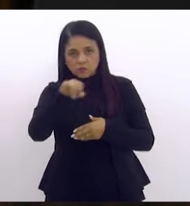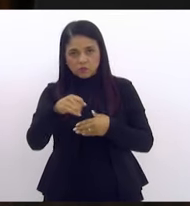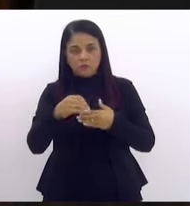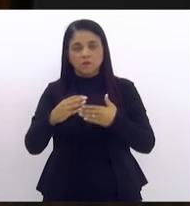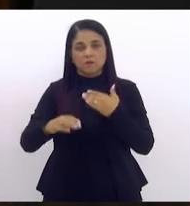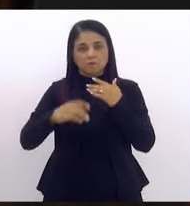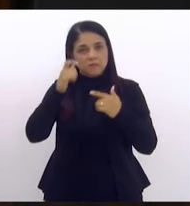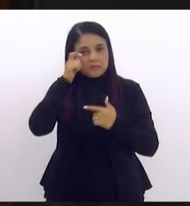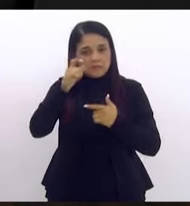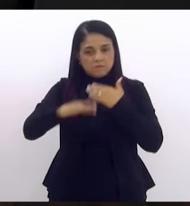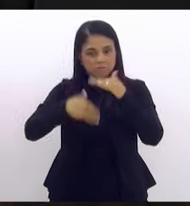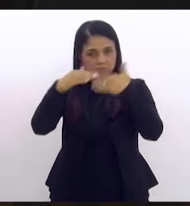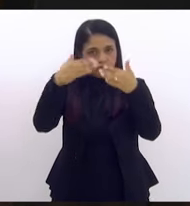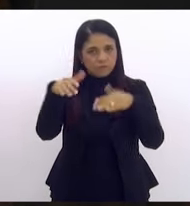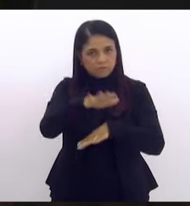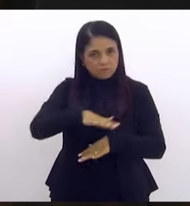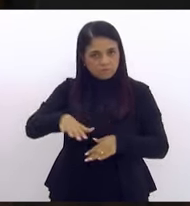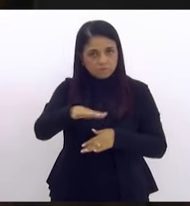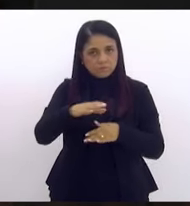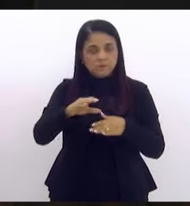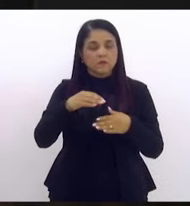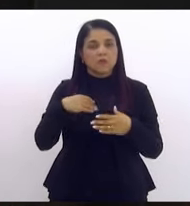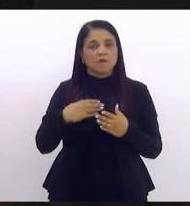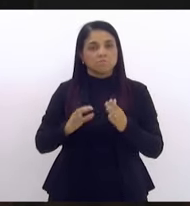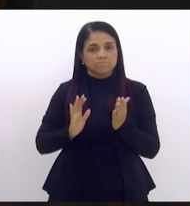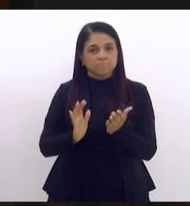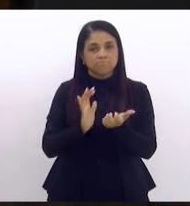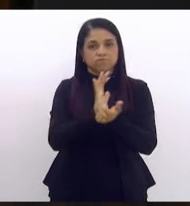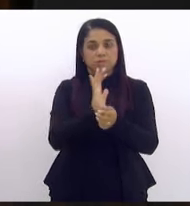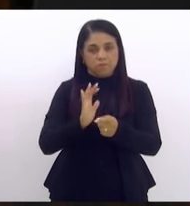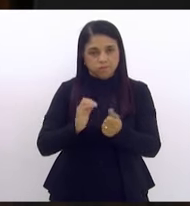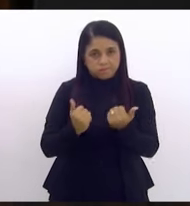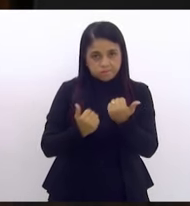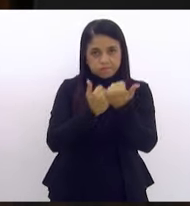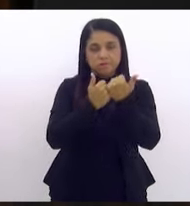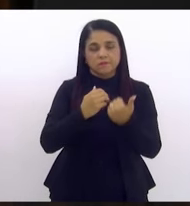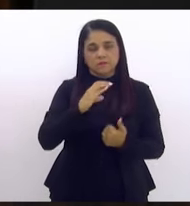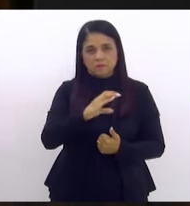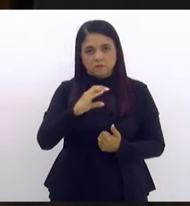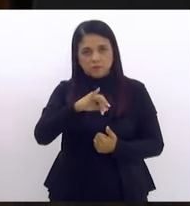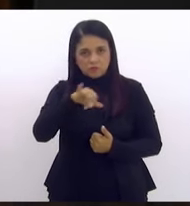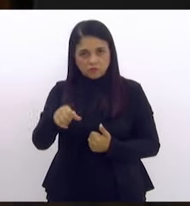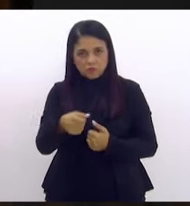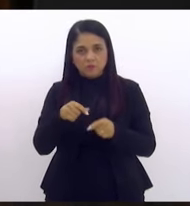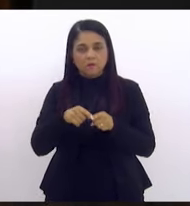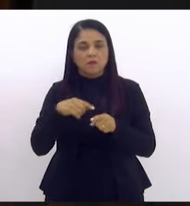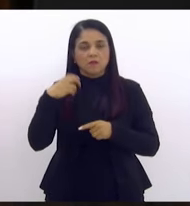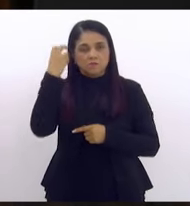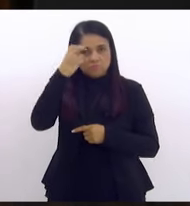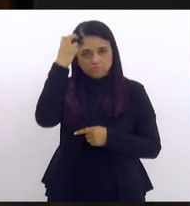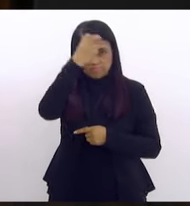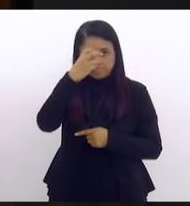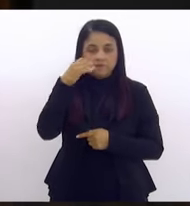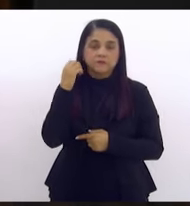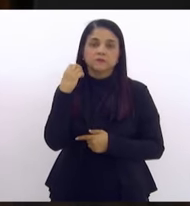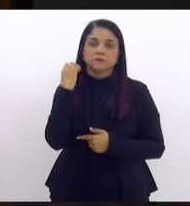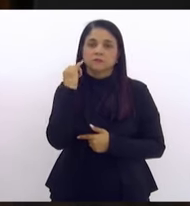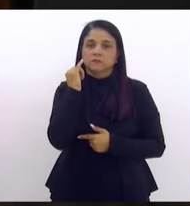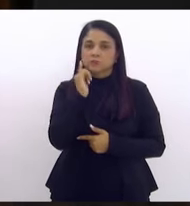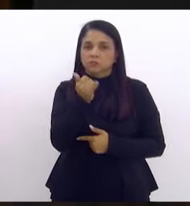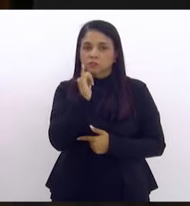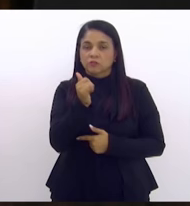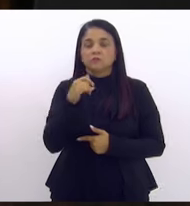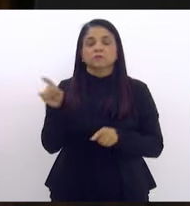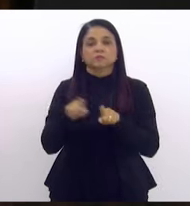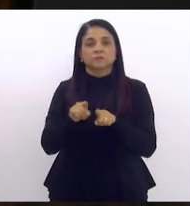Regional, favorável com as emendas da CCJ. Relatores, deputados doutor Serginho, Verônica Lima e Chico Machado.